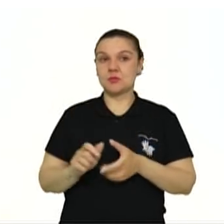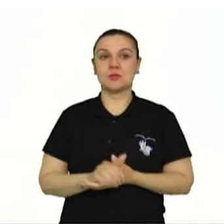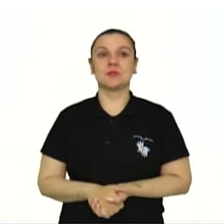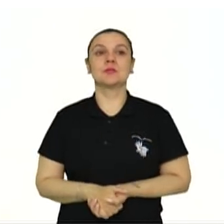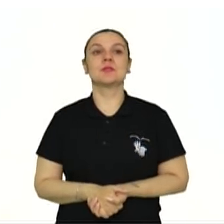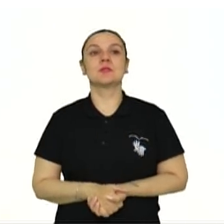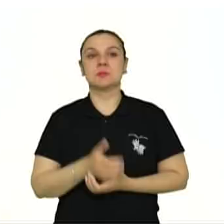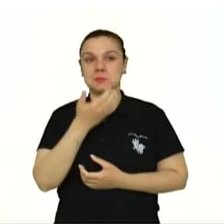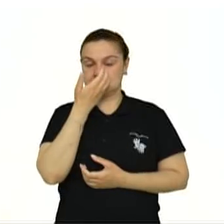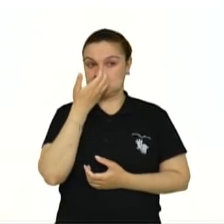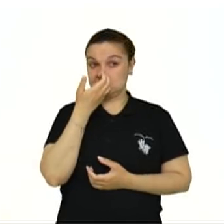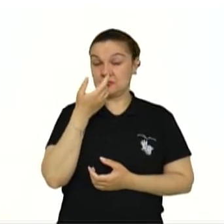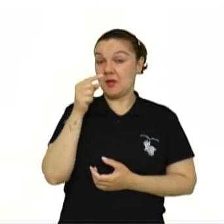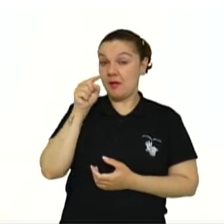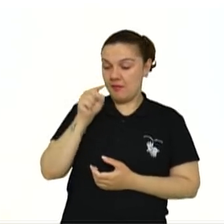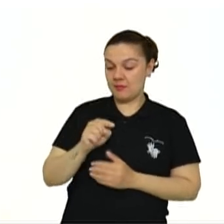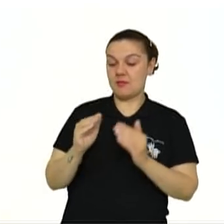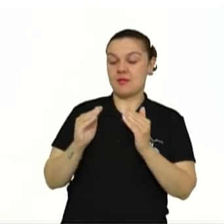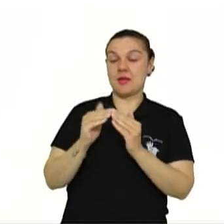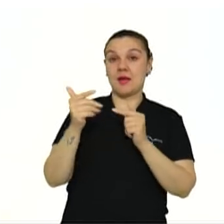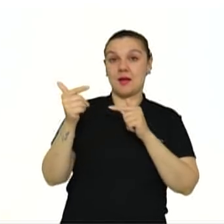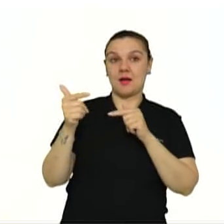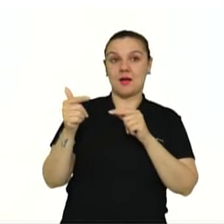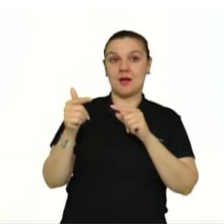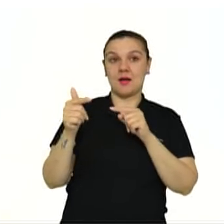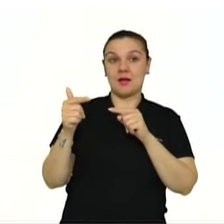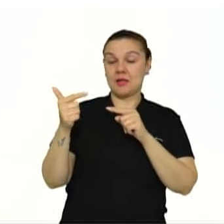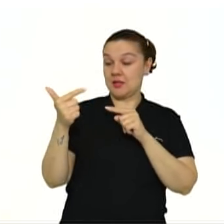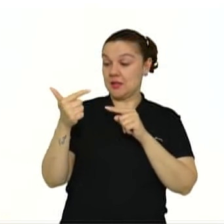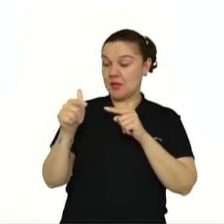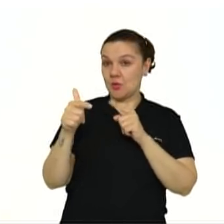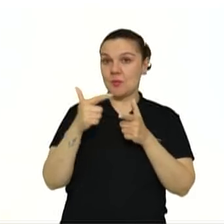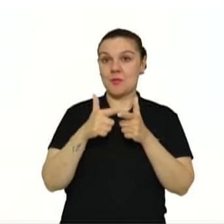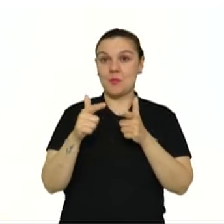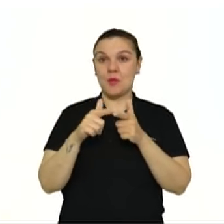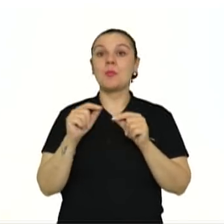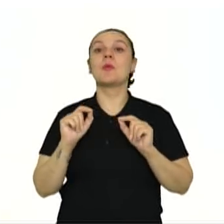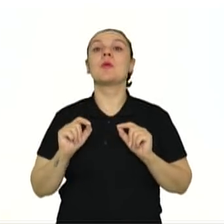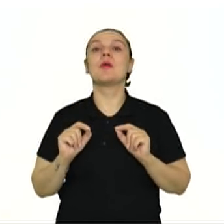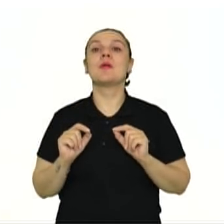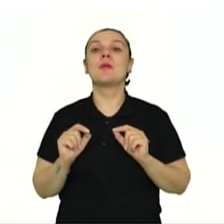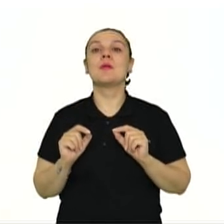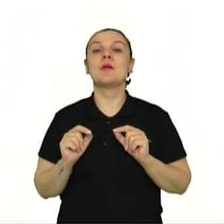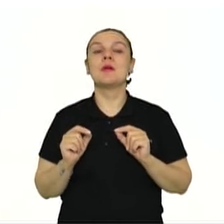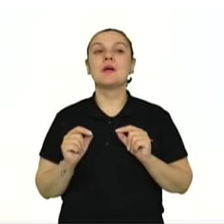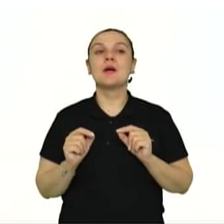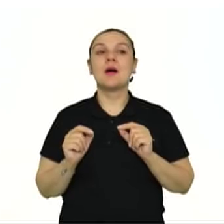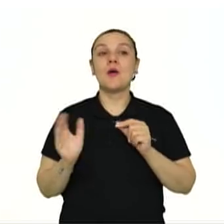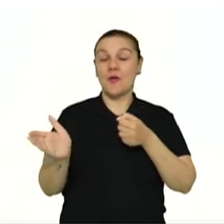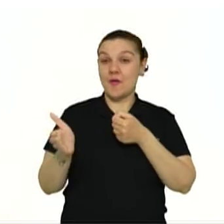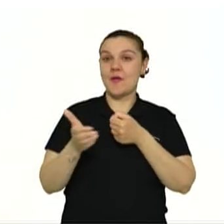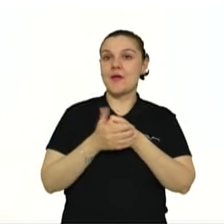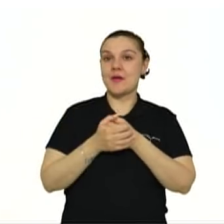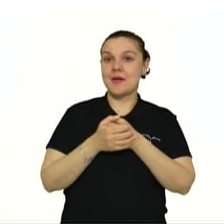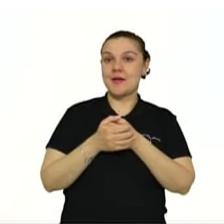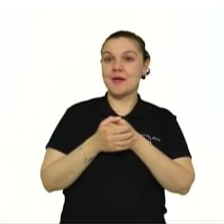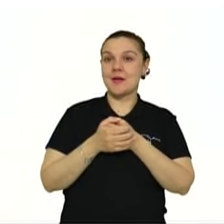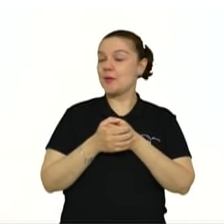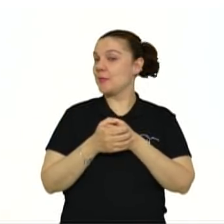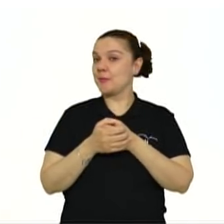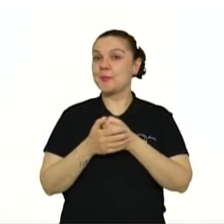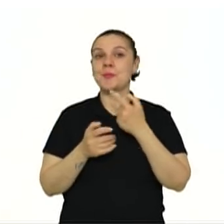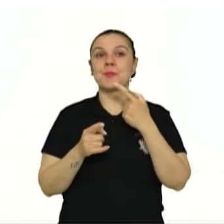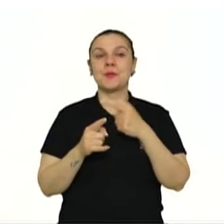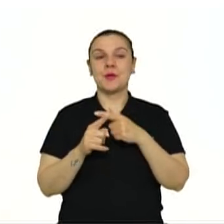O sujeito da frase, aqui em casa, não temos esse problema, é classificado como desinencial. Como eu